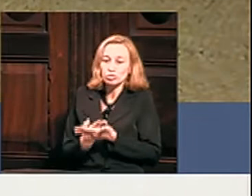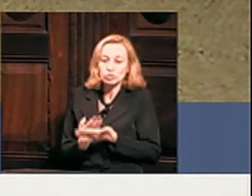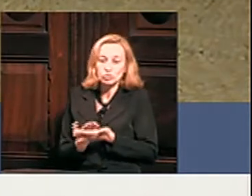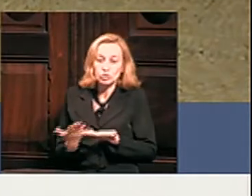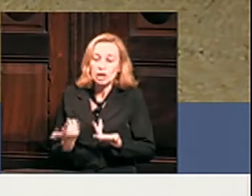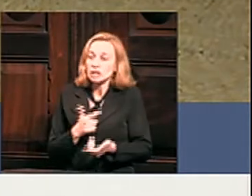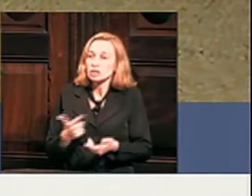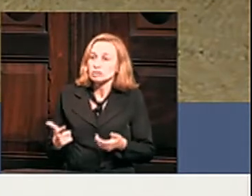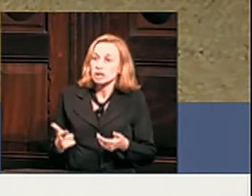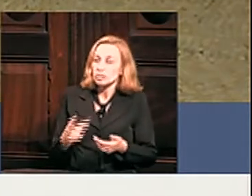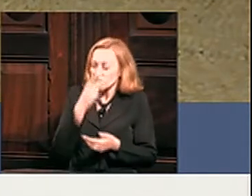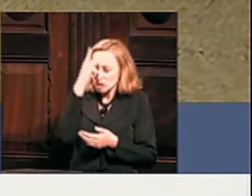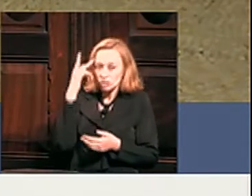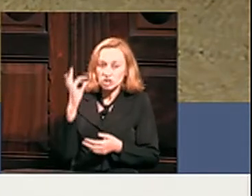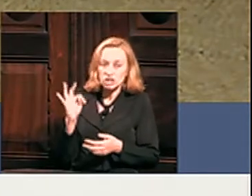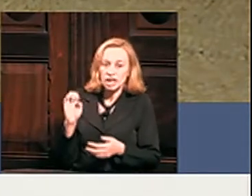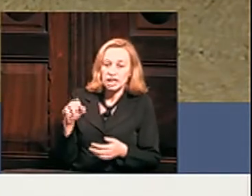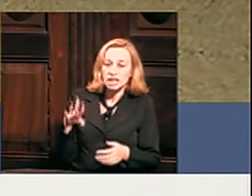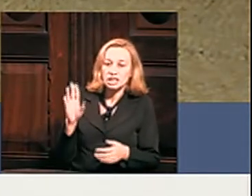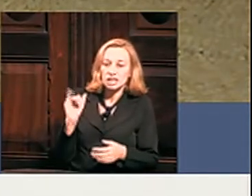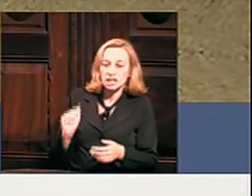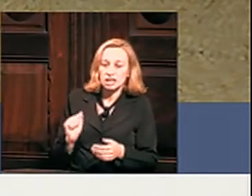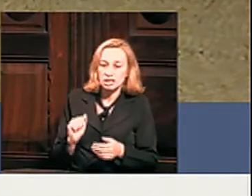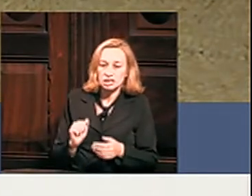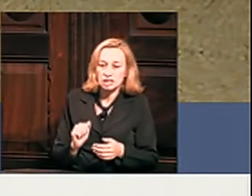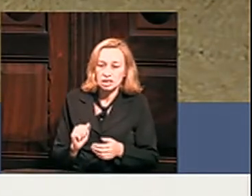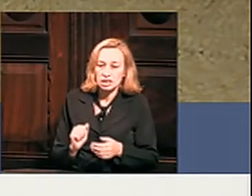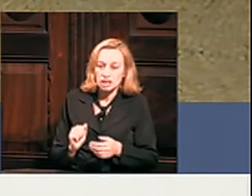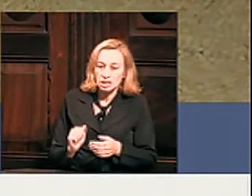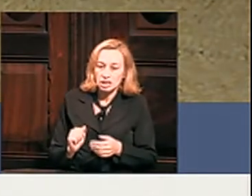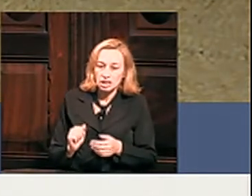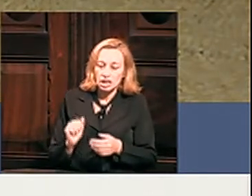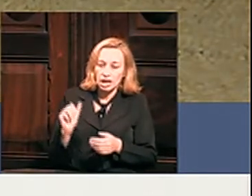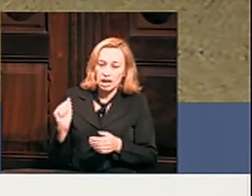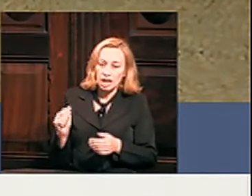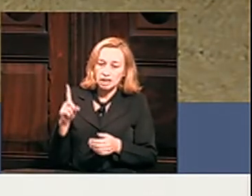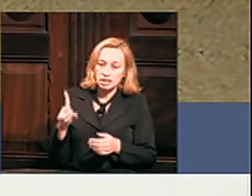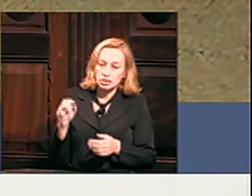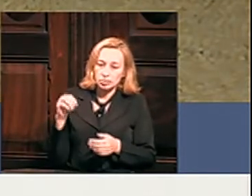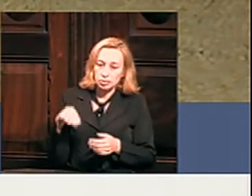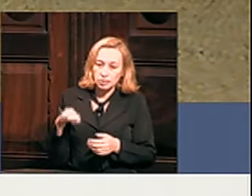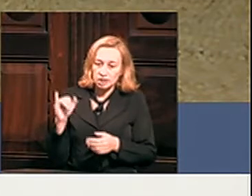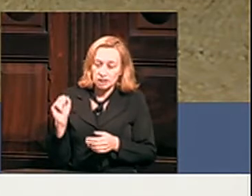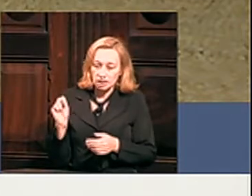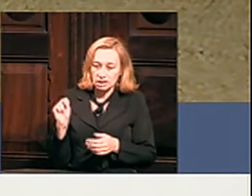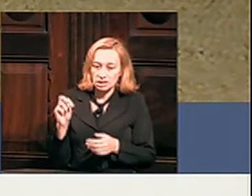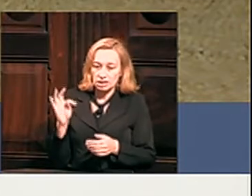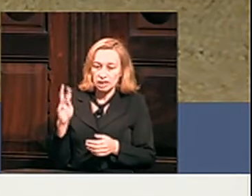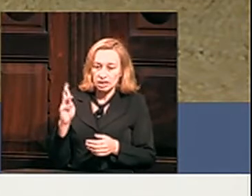servidores técnico-administrativos, só tem servidores técnico-laboratoriais, ou seja, é uma